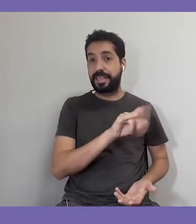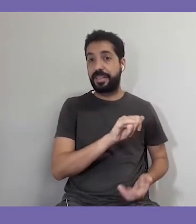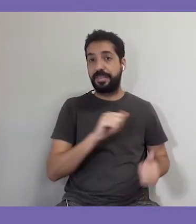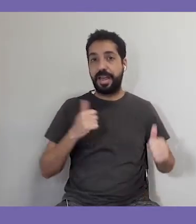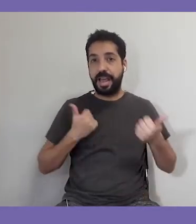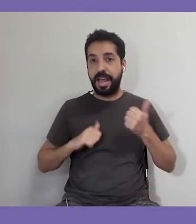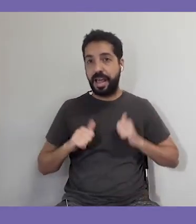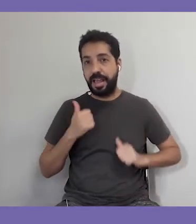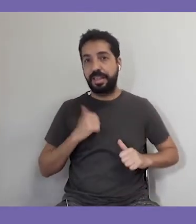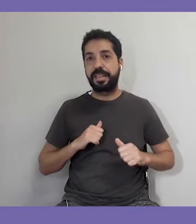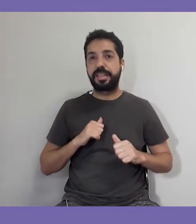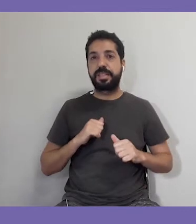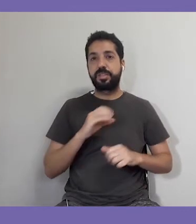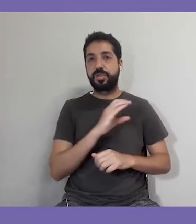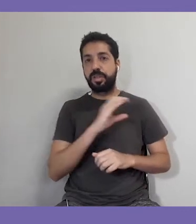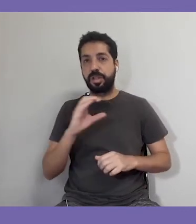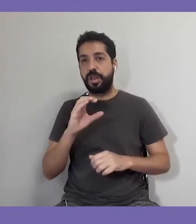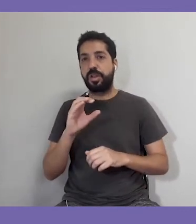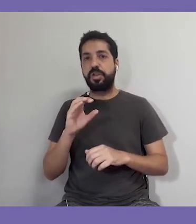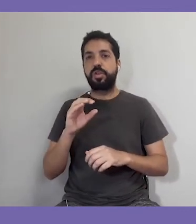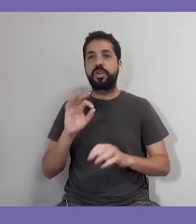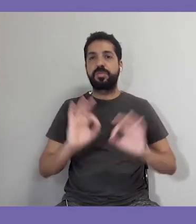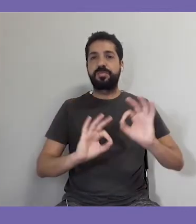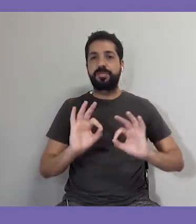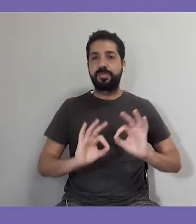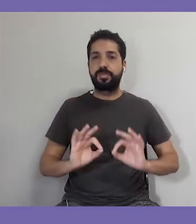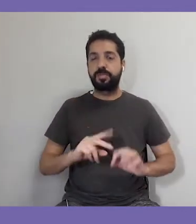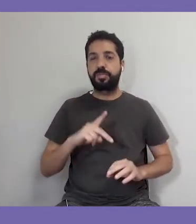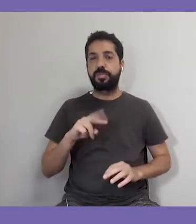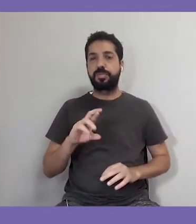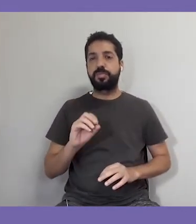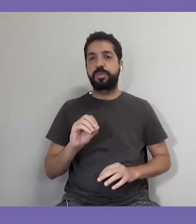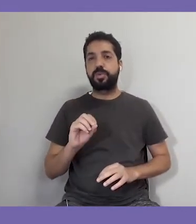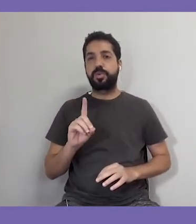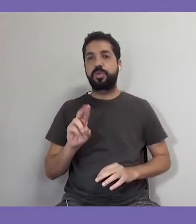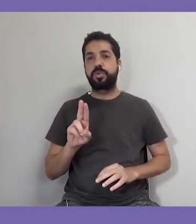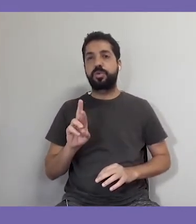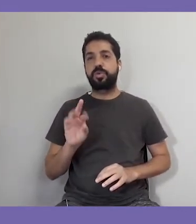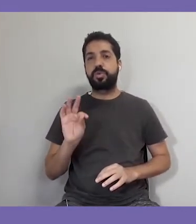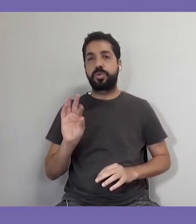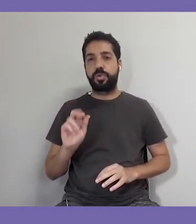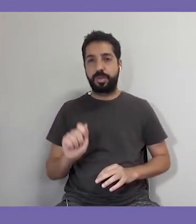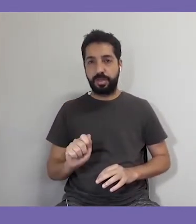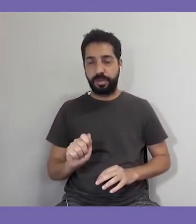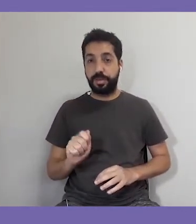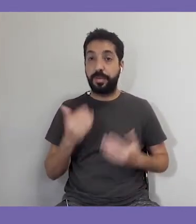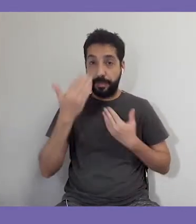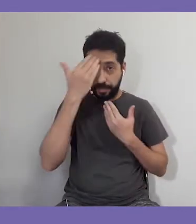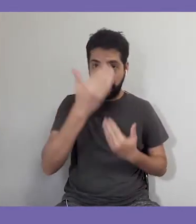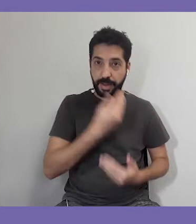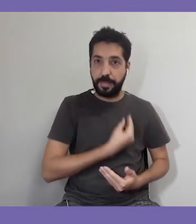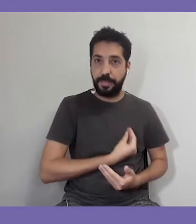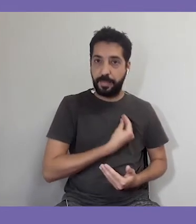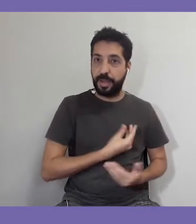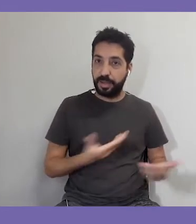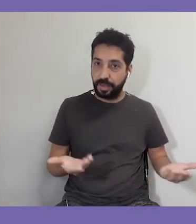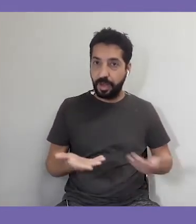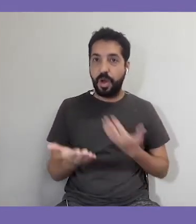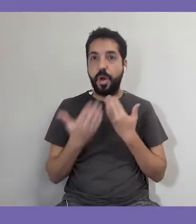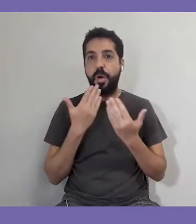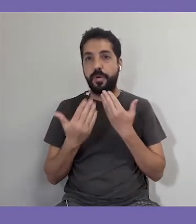atriz, produtora e co-diretora do Aos de Ontem, Aos de Sempre. Muito obrigado, Lívia, por